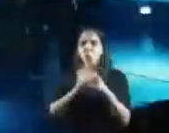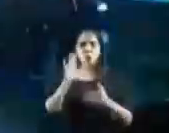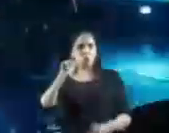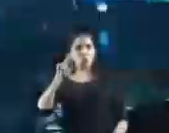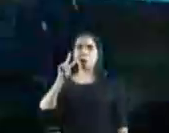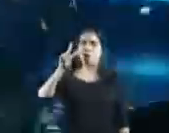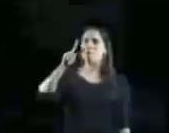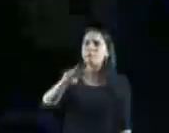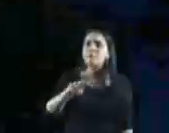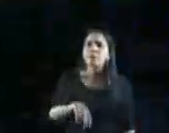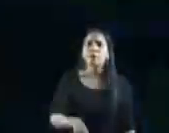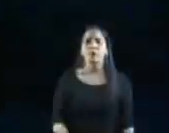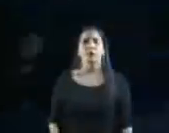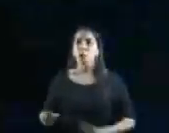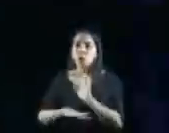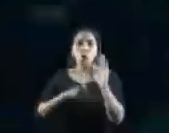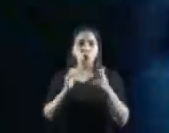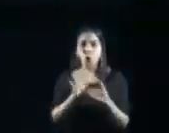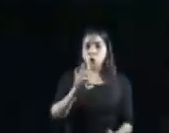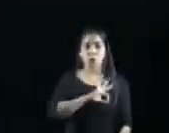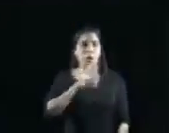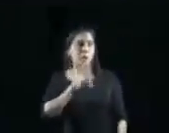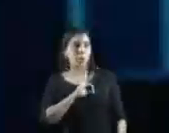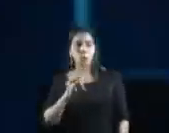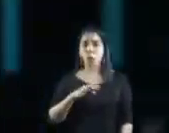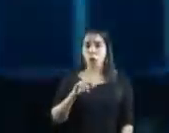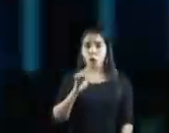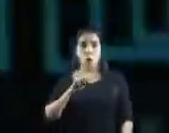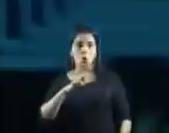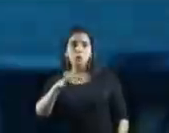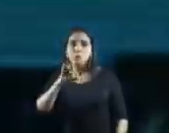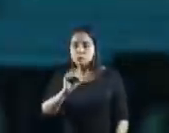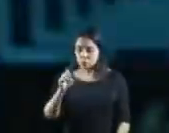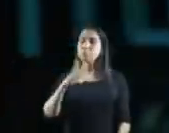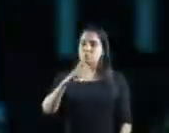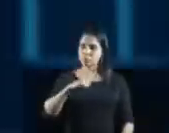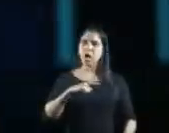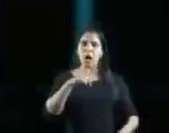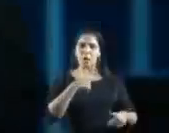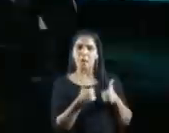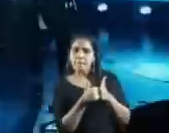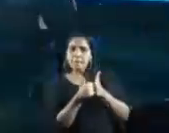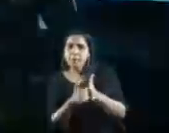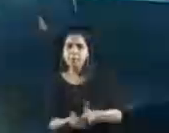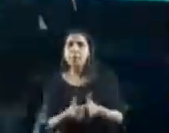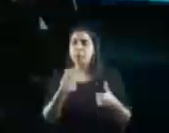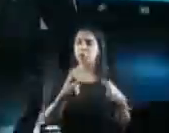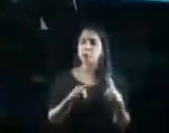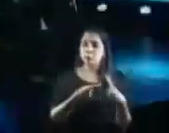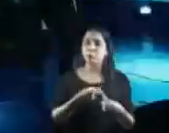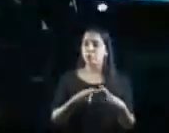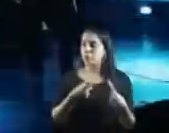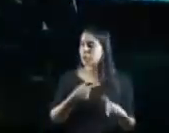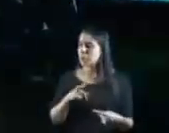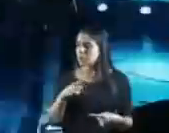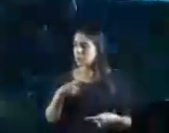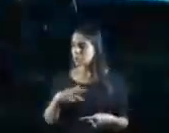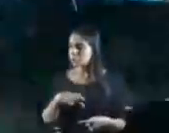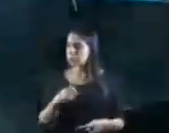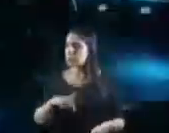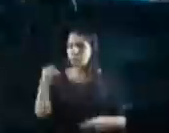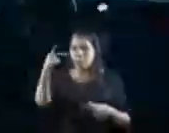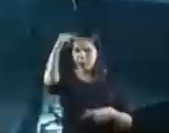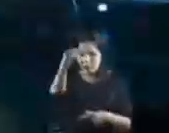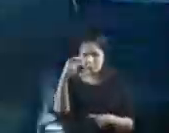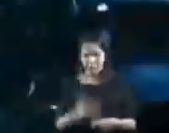vi. Toda a polícia de Londres dele estava atrás. Pelos mandamentos de